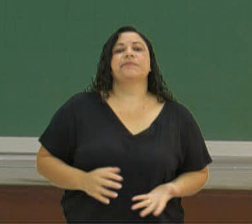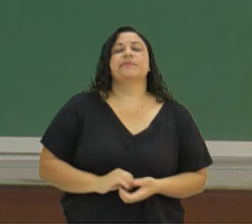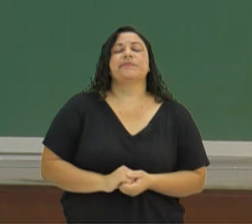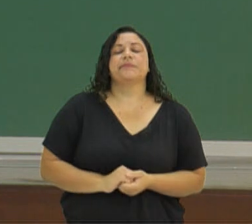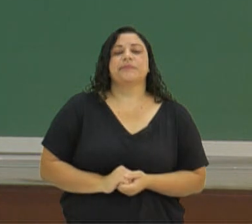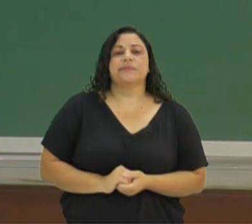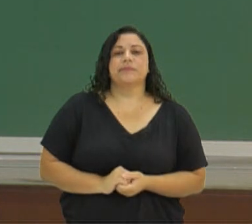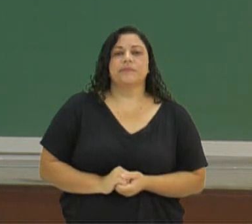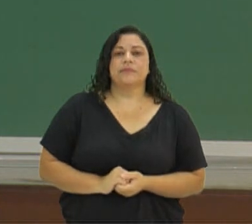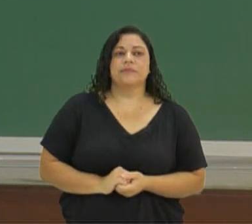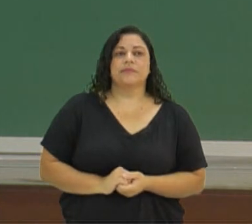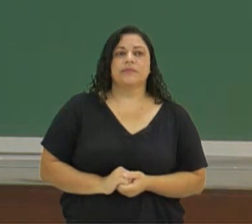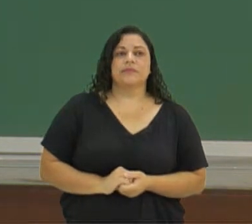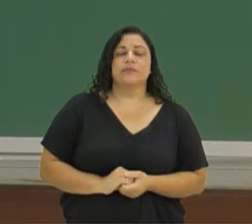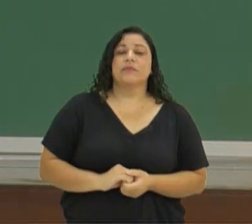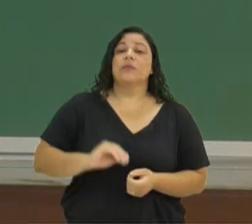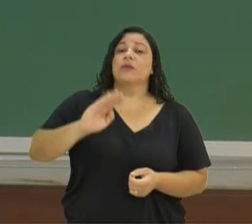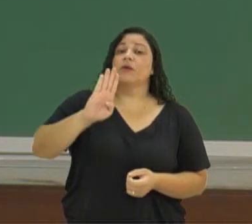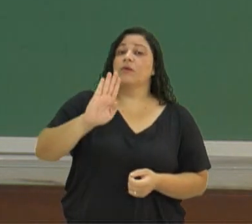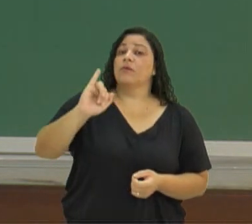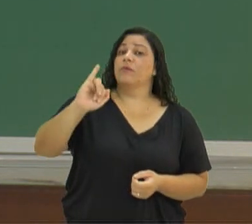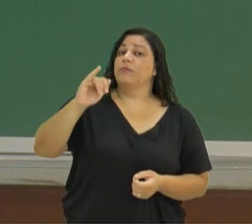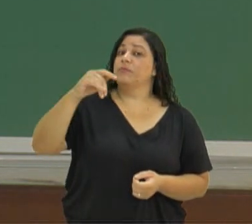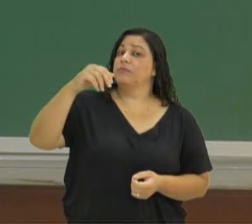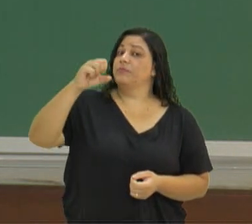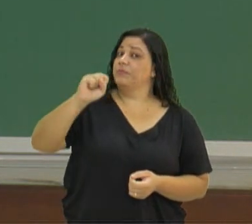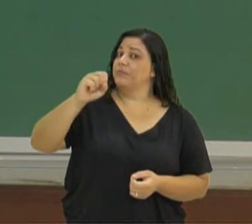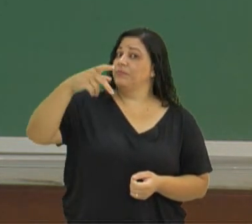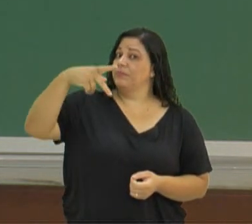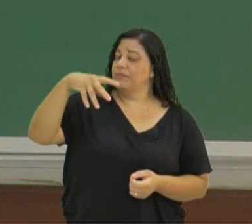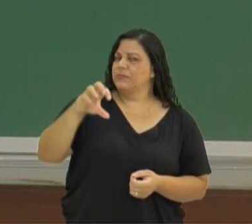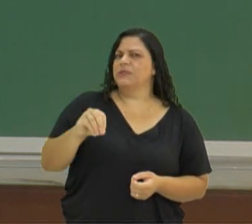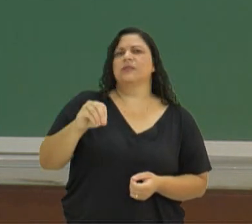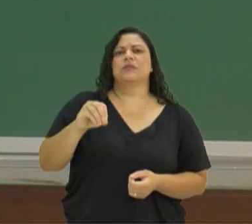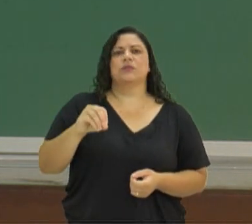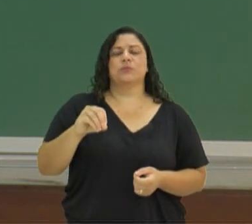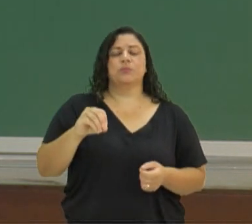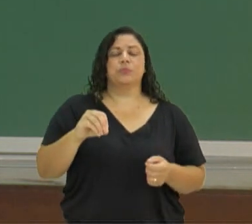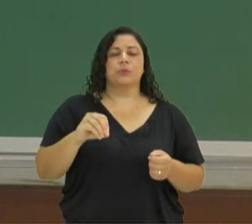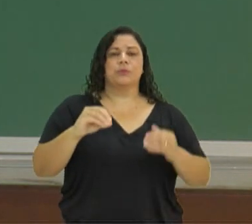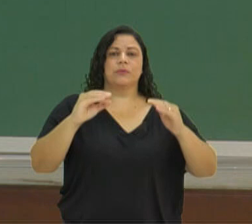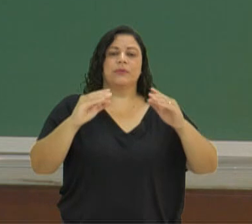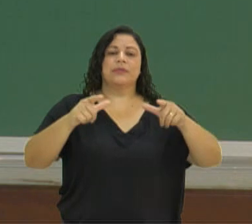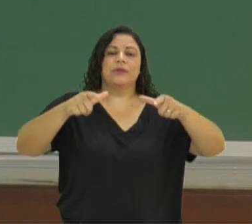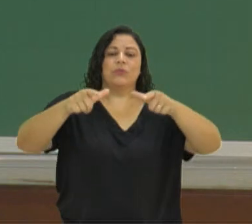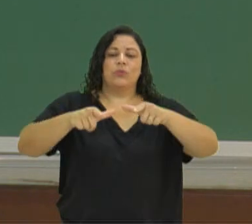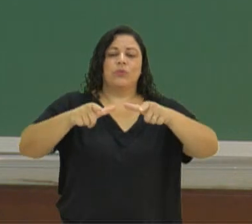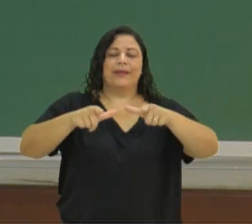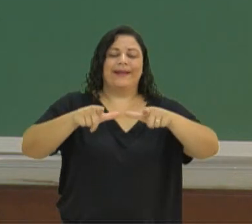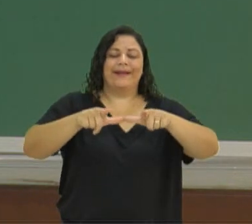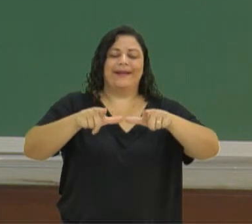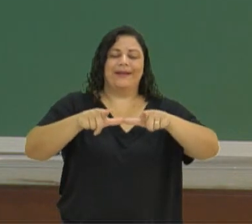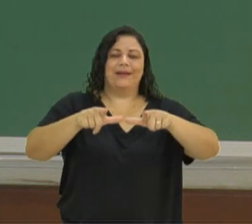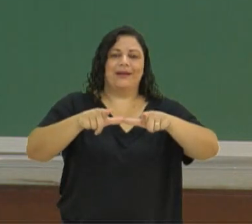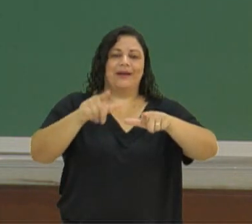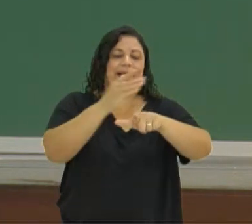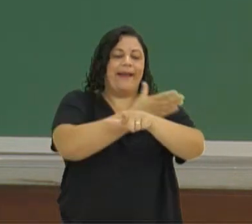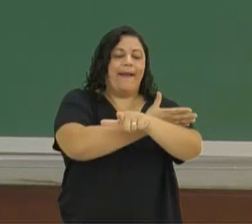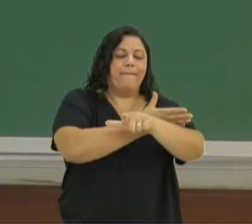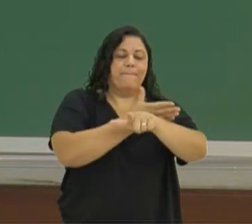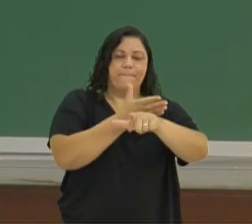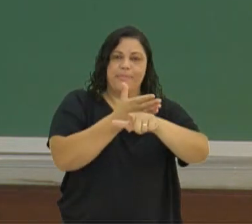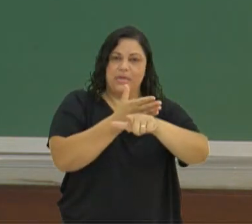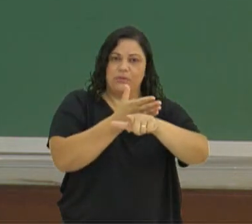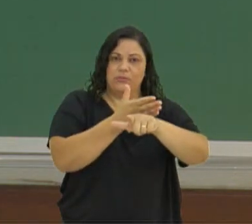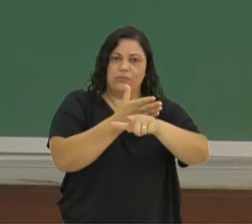Sendo assim, o bispo que está na casa branca, ele vai permanecer na casa branca até o final da partida. Ele não vai conseguir mudar para a